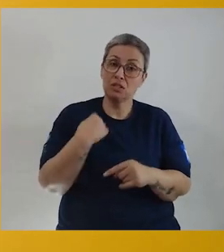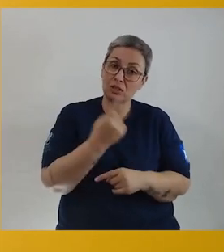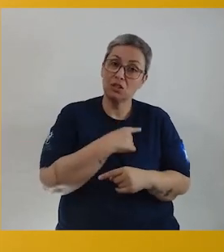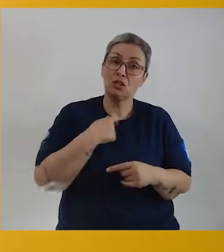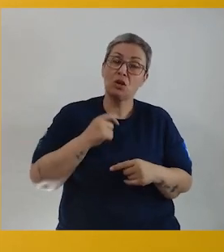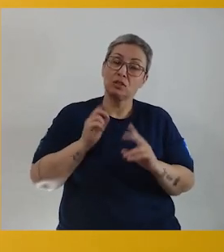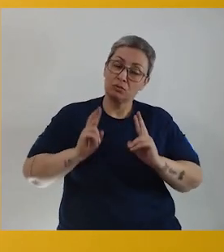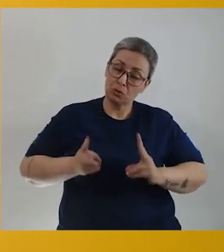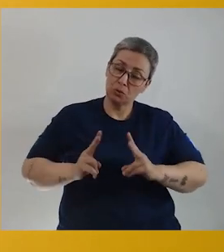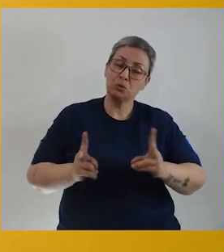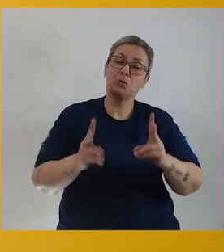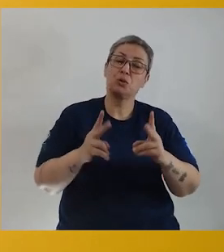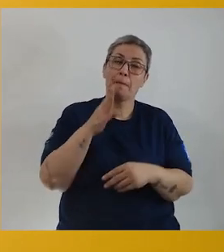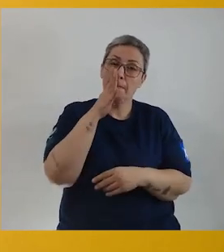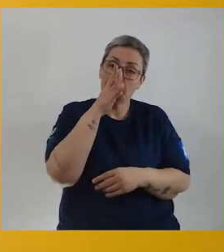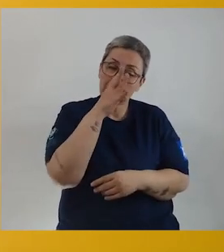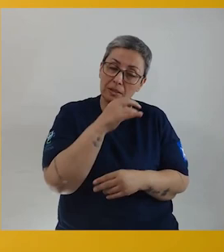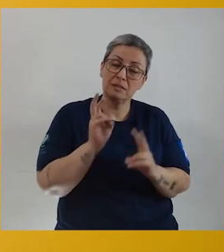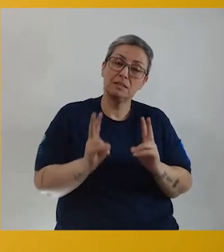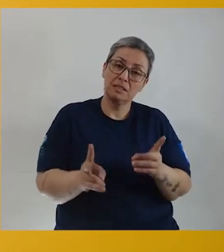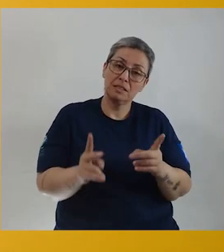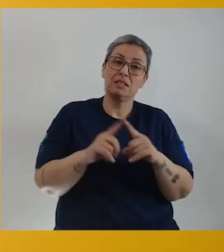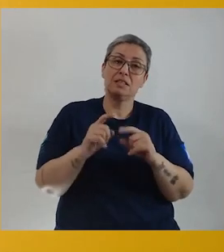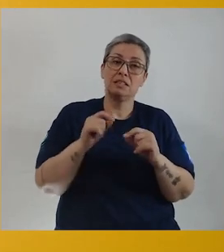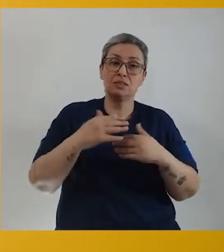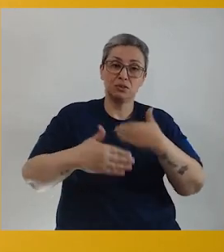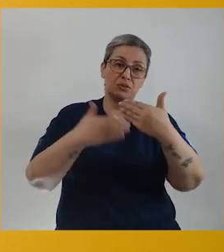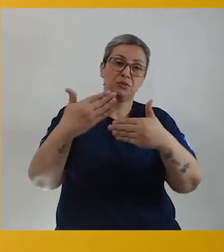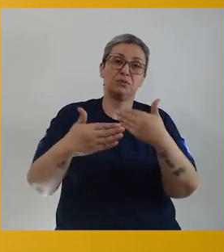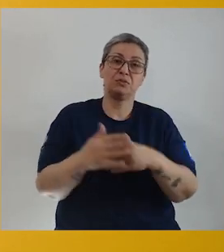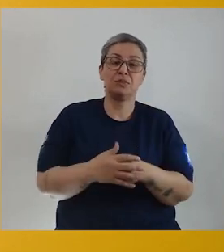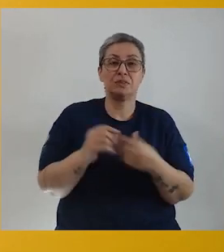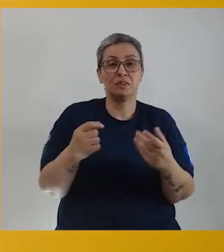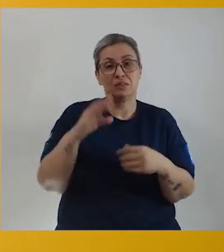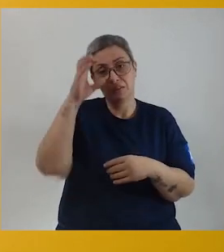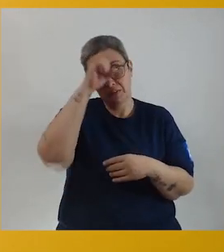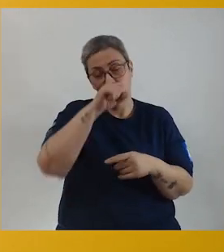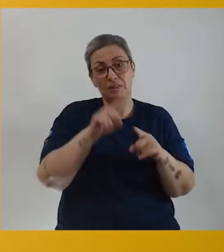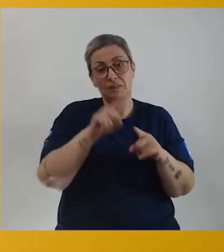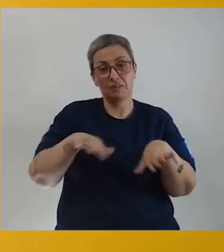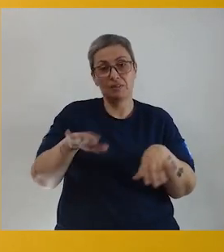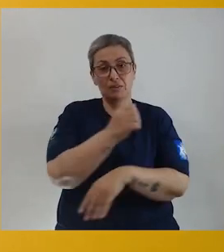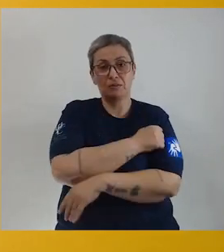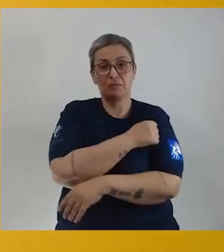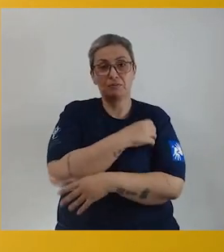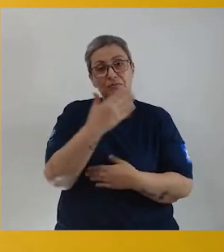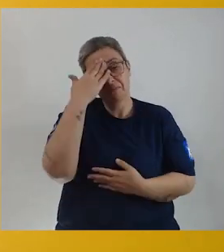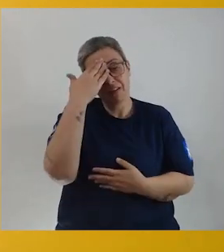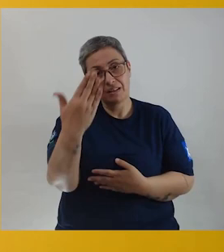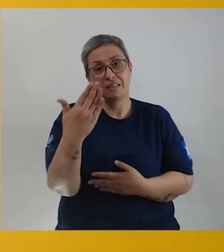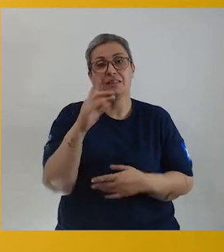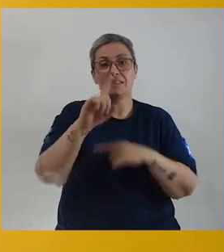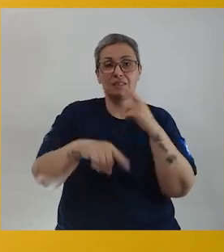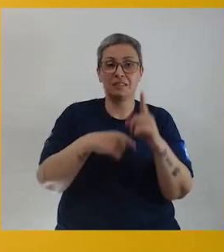que a gente siga, né, perseverando nesse desenvolvimento e aprendizagem desse educando.